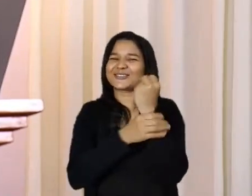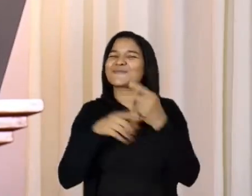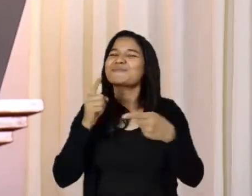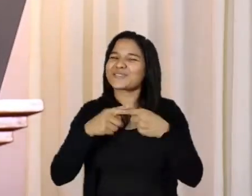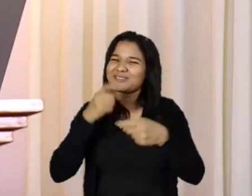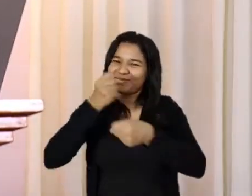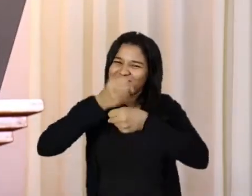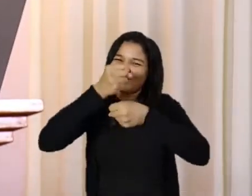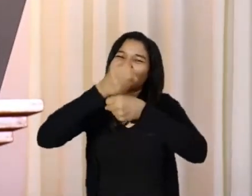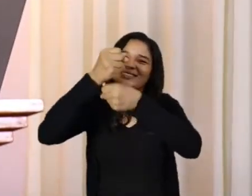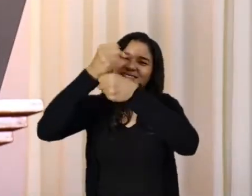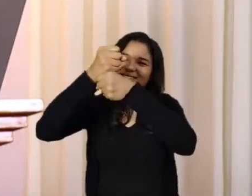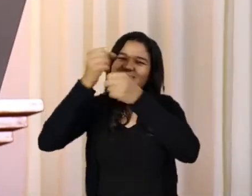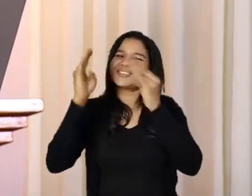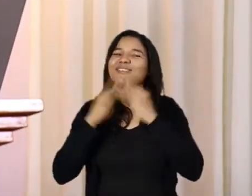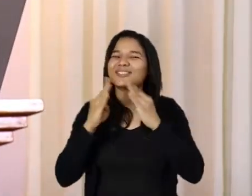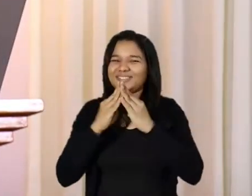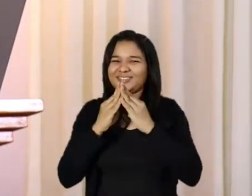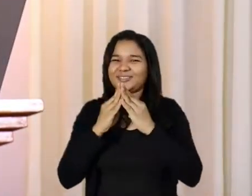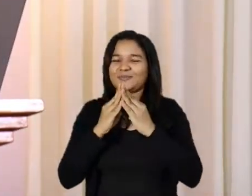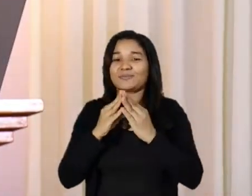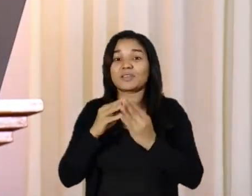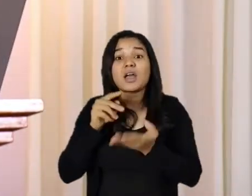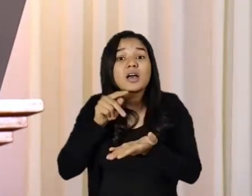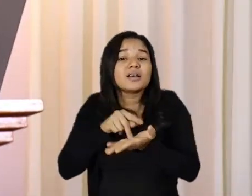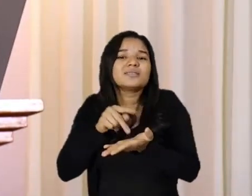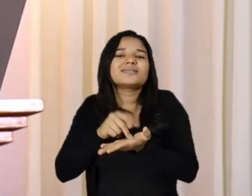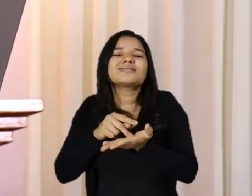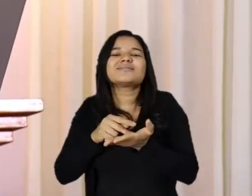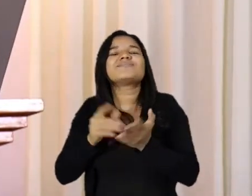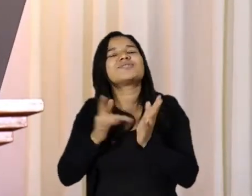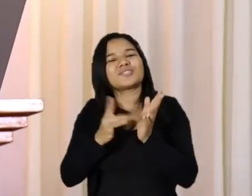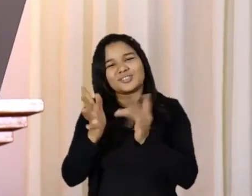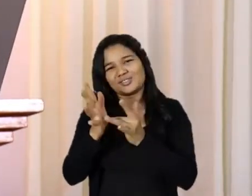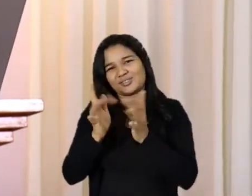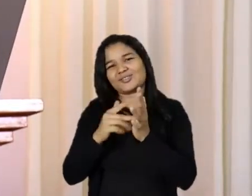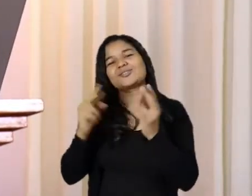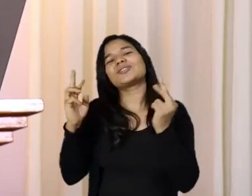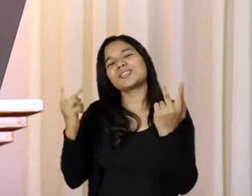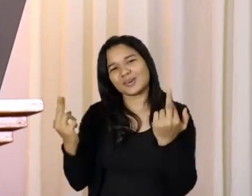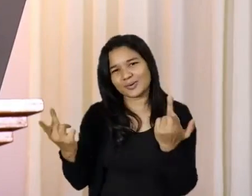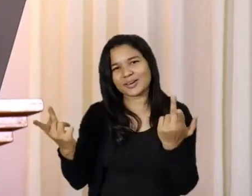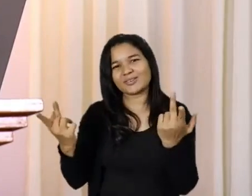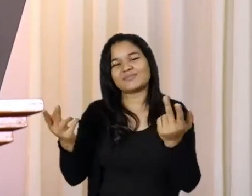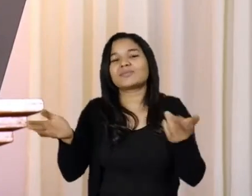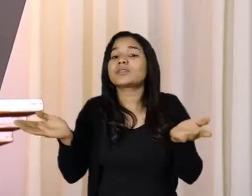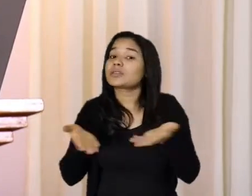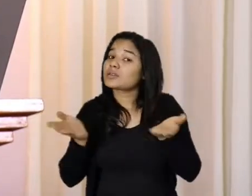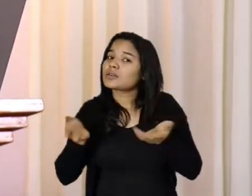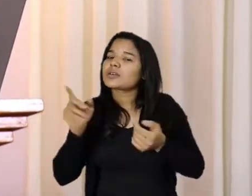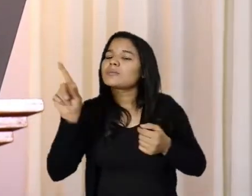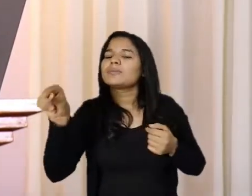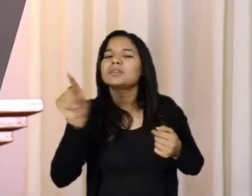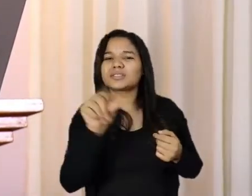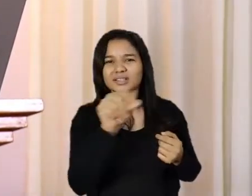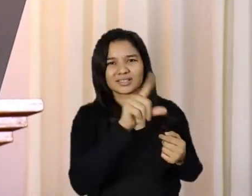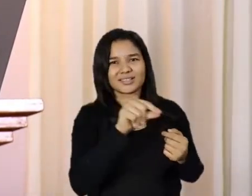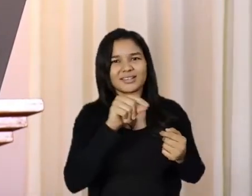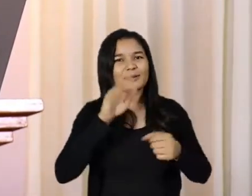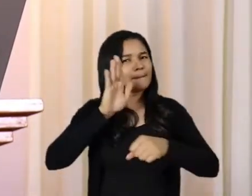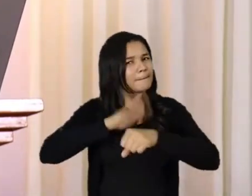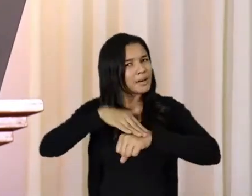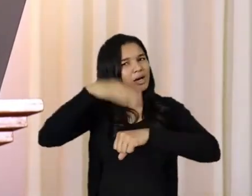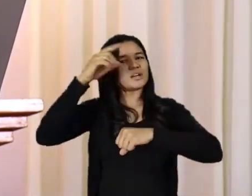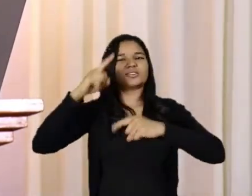Assim, Jesus também quer que façamos a mesma coisa hoje. Portanto, escolha o melhor material para a construção e edificação do seu